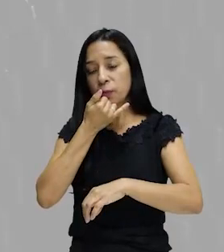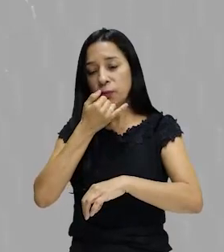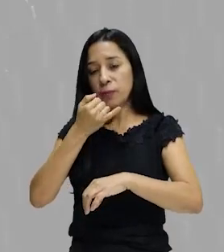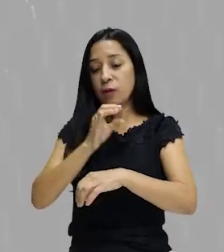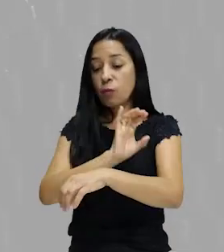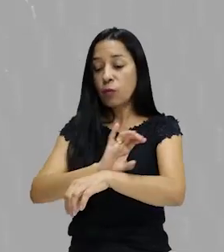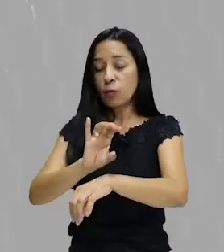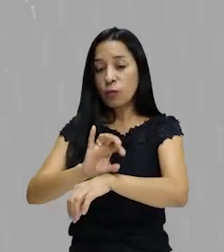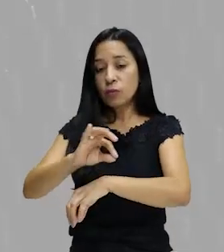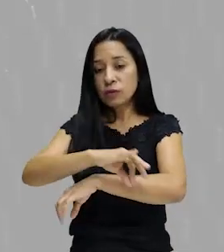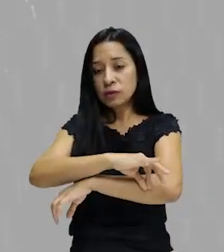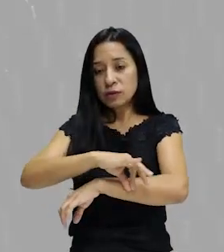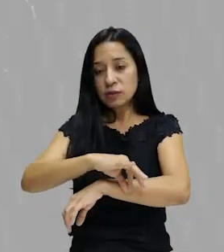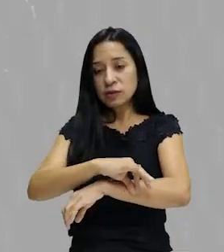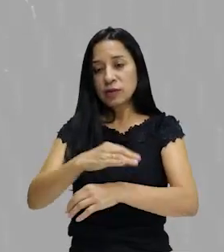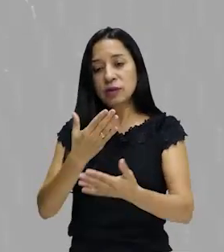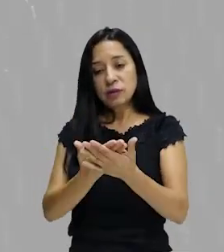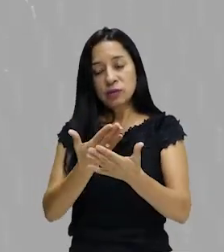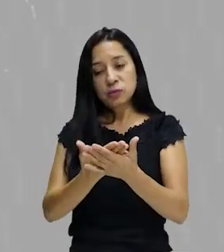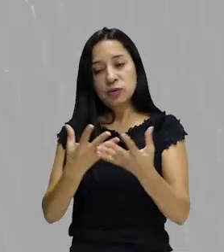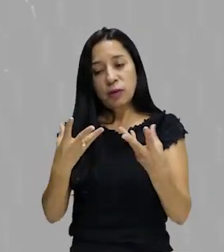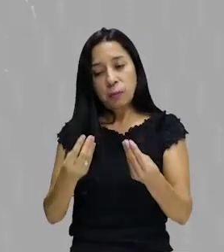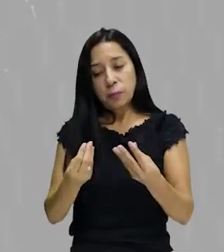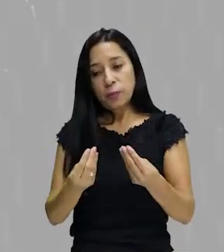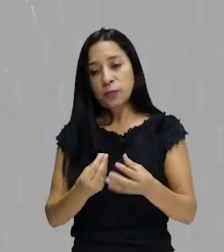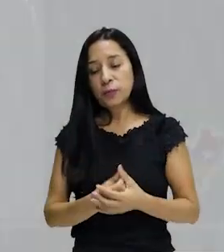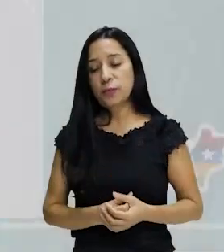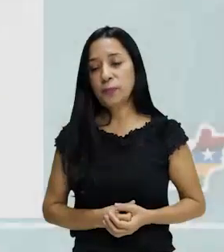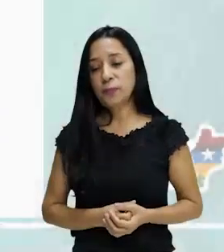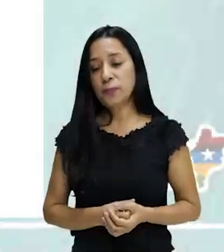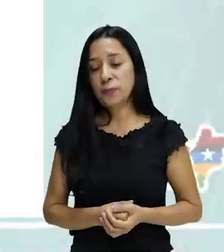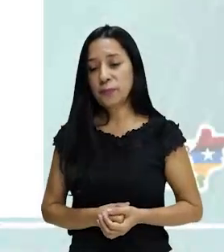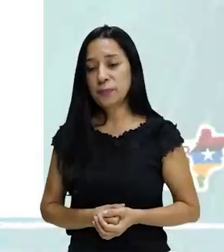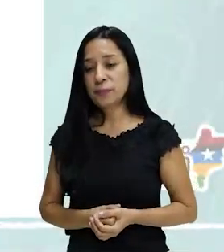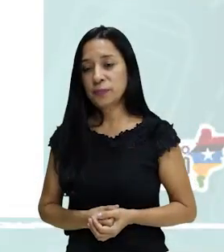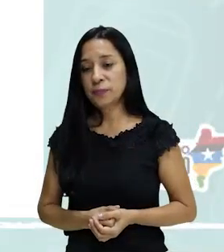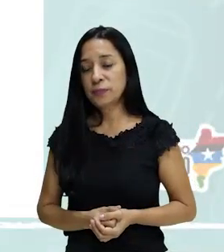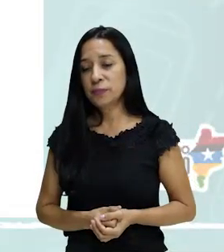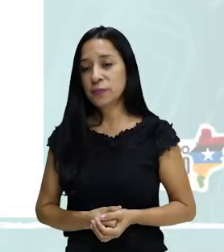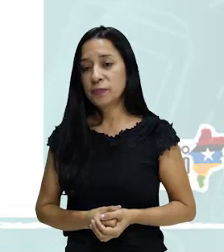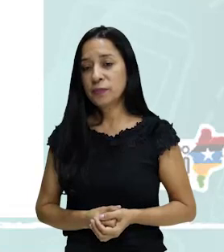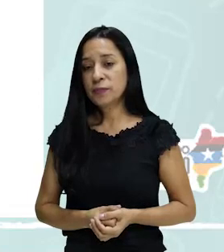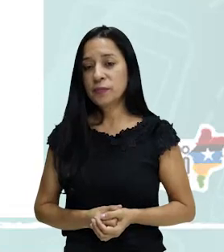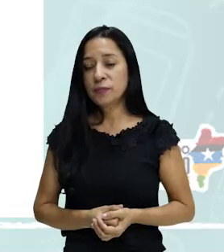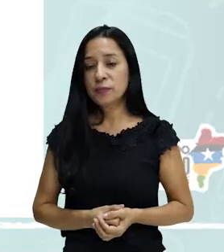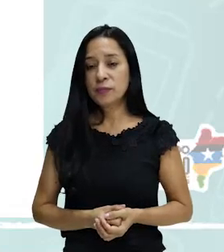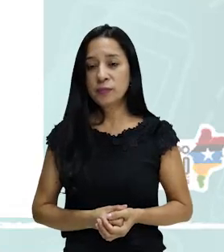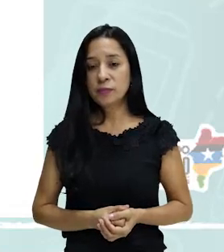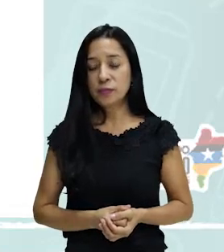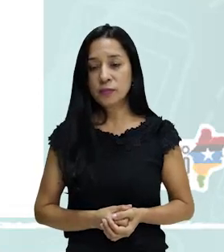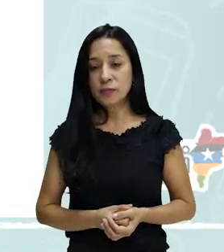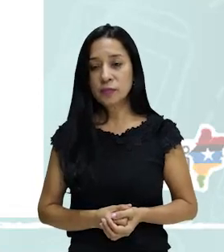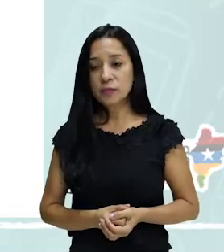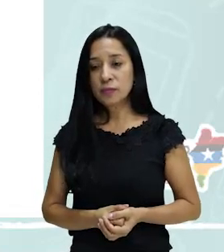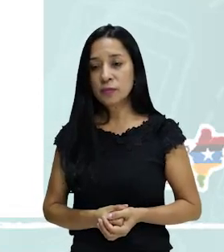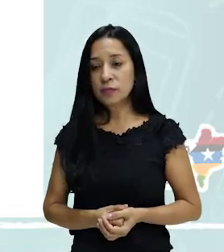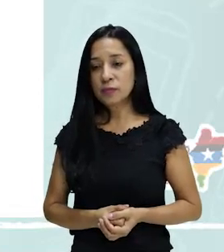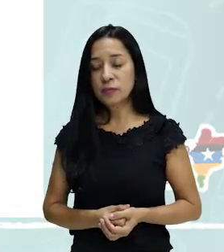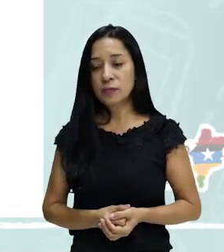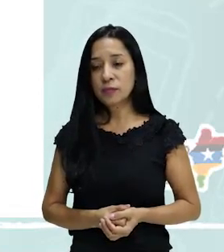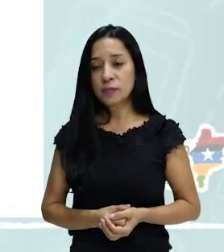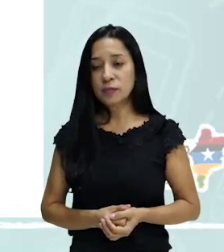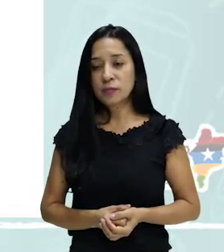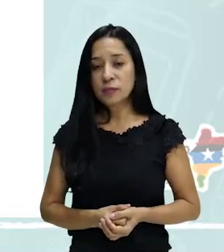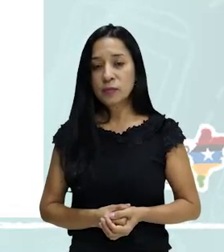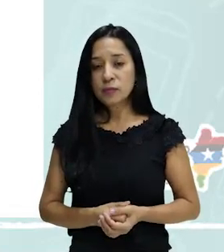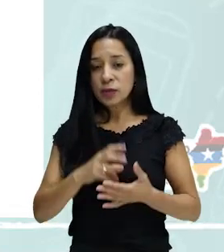essas estacas que são colocadas aí, certo, no solo. O funcionamento dele é relativamente simples,